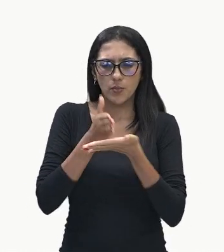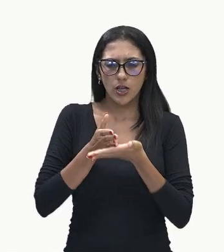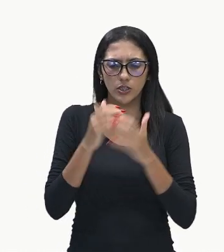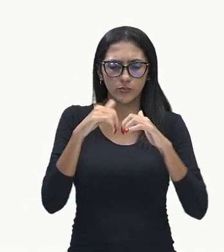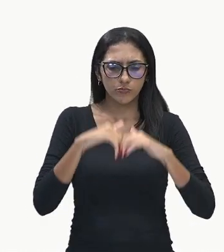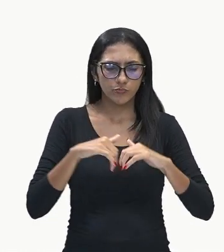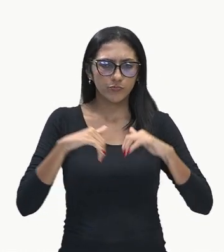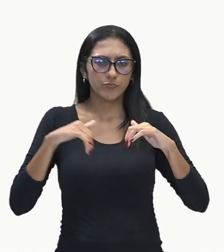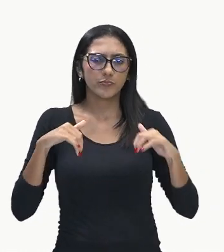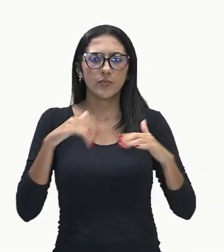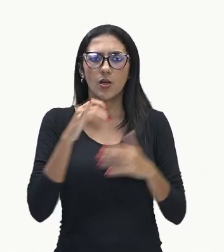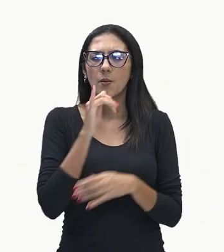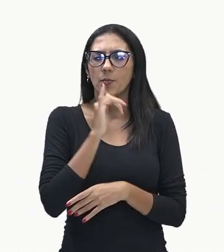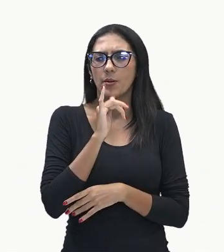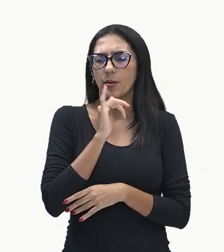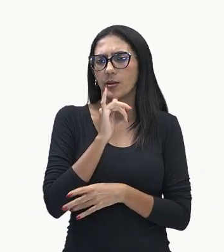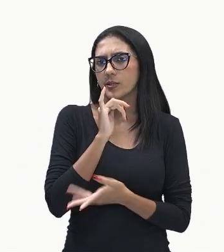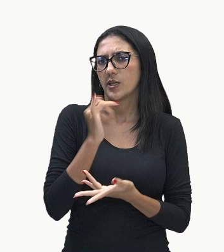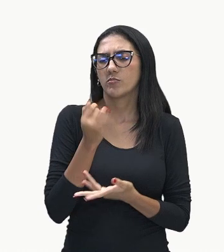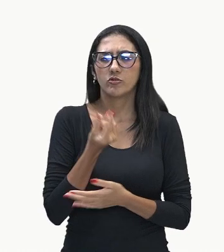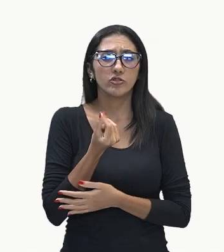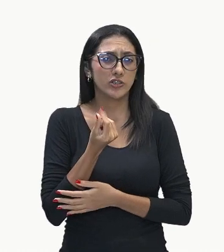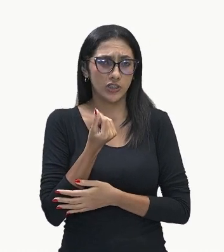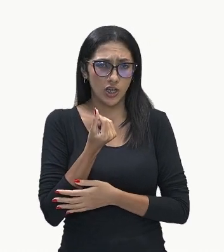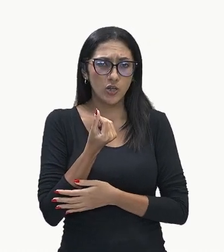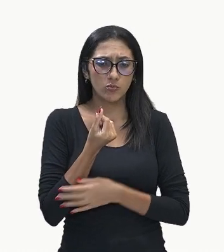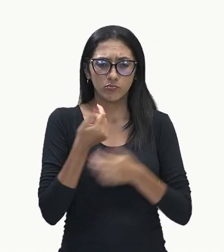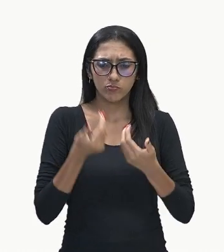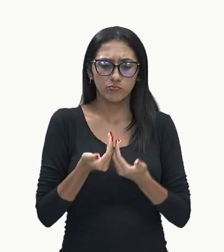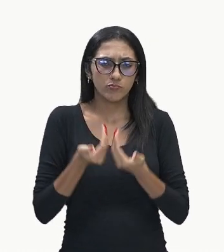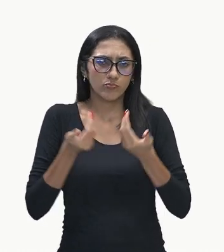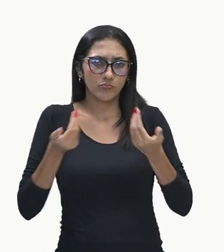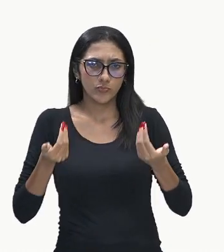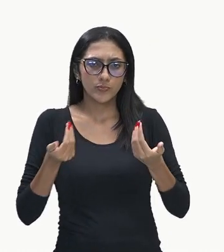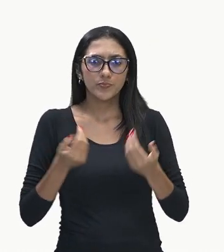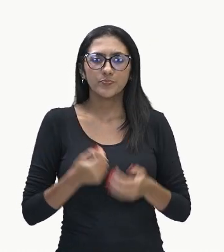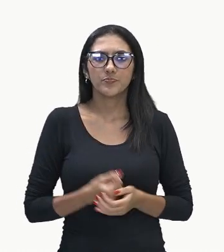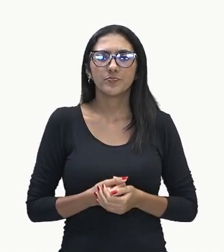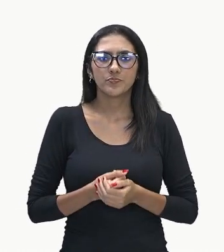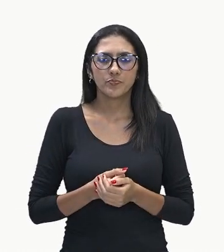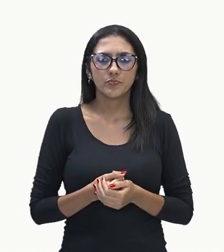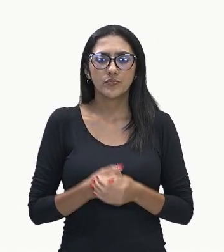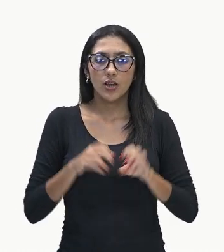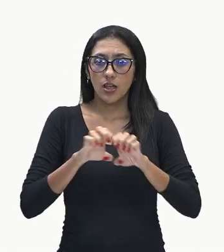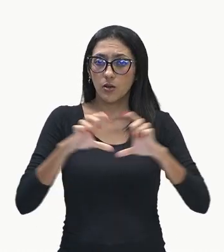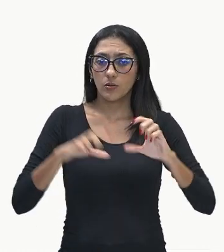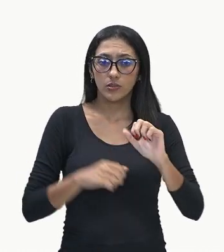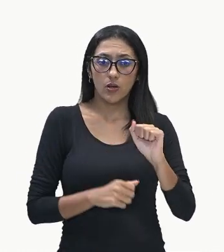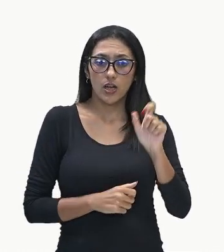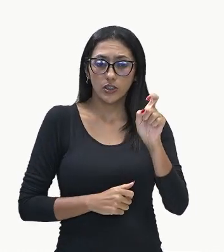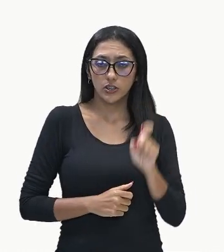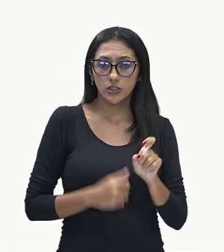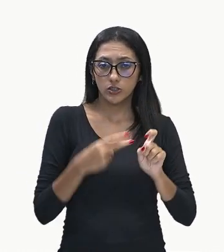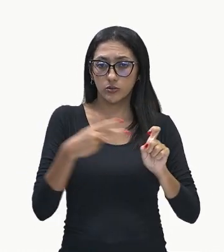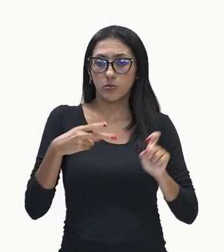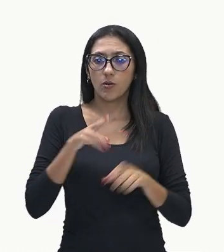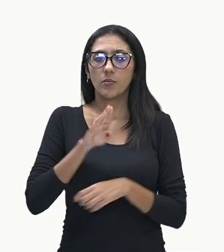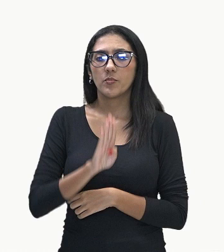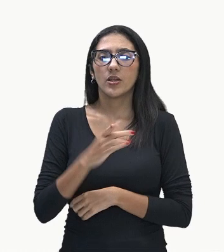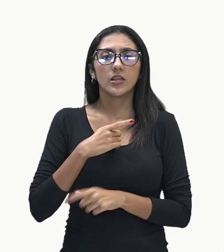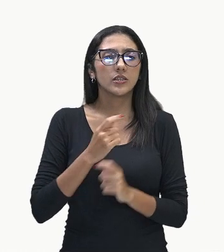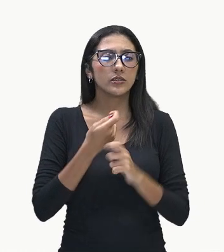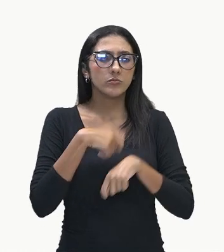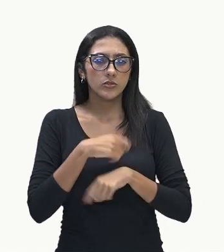iguais, digamos que uma quantia em dinheiro, a equação AX igual a B pode ser usada para